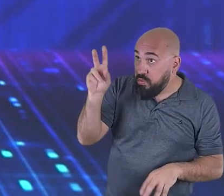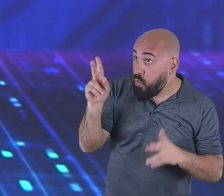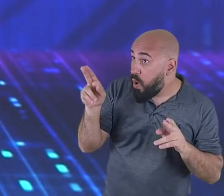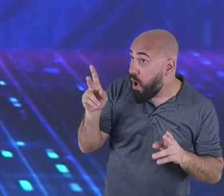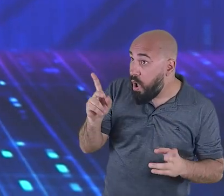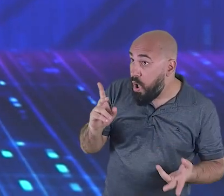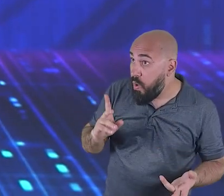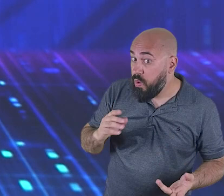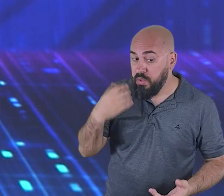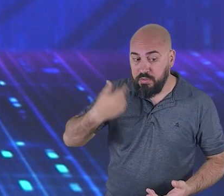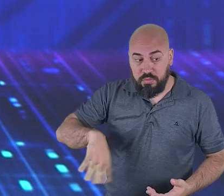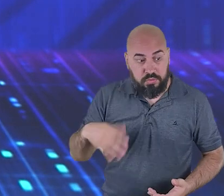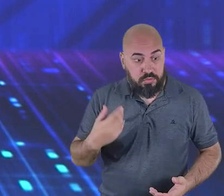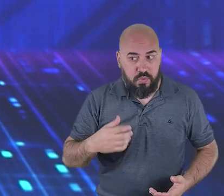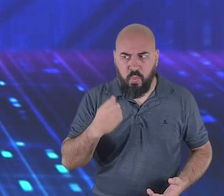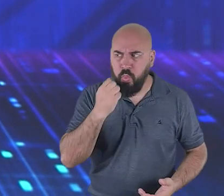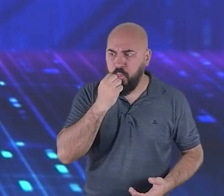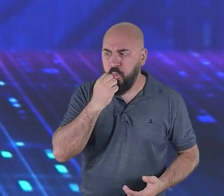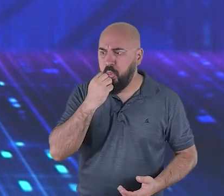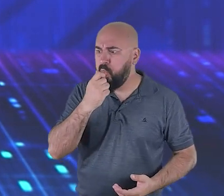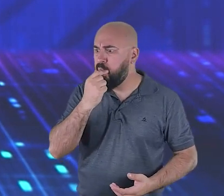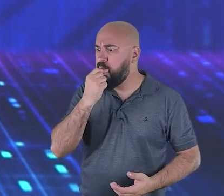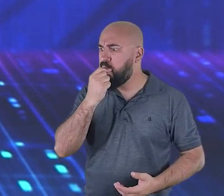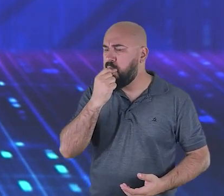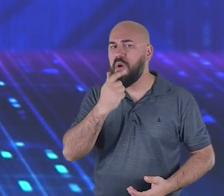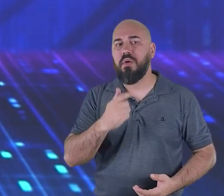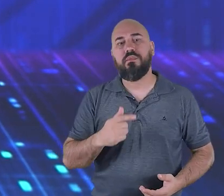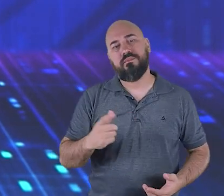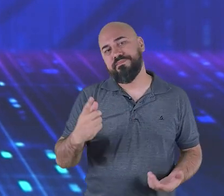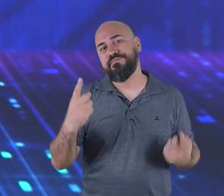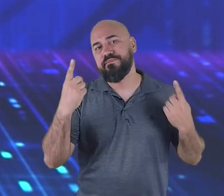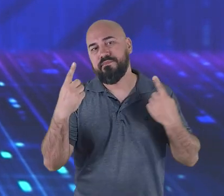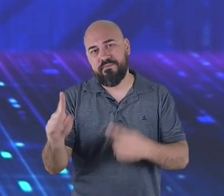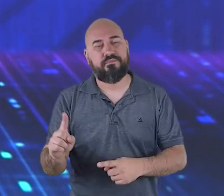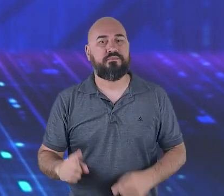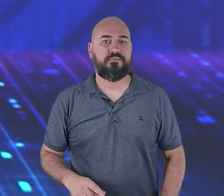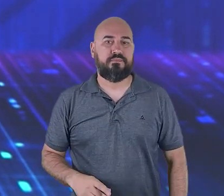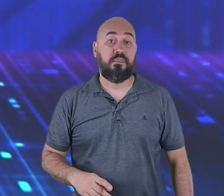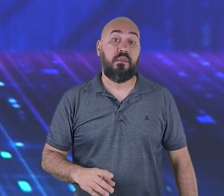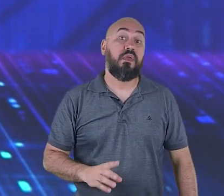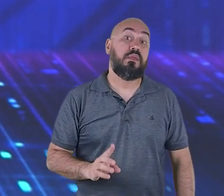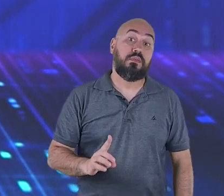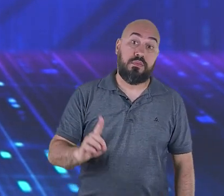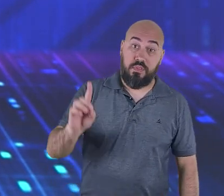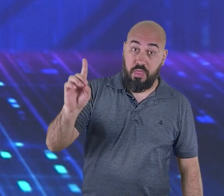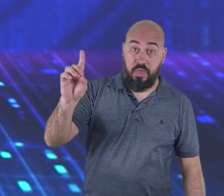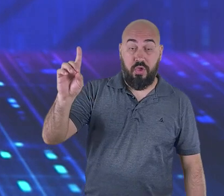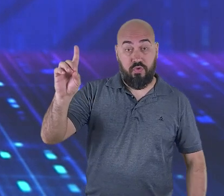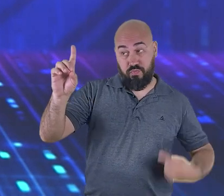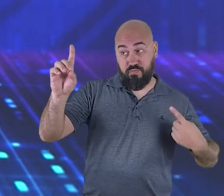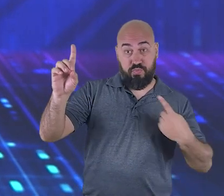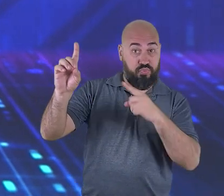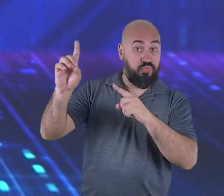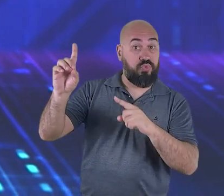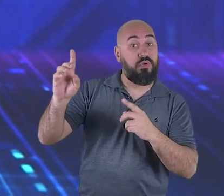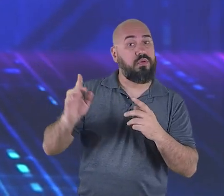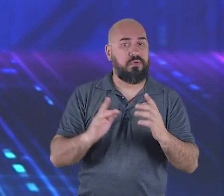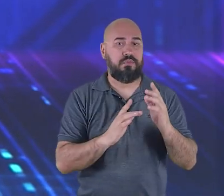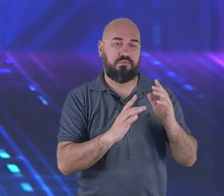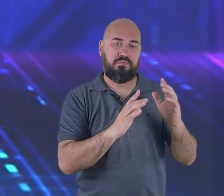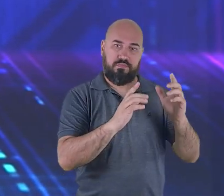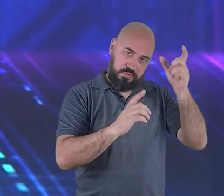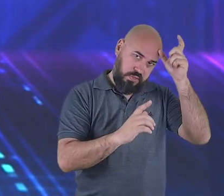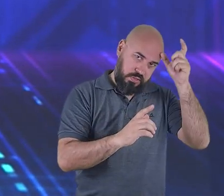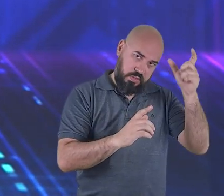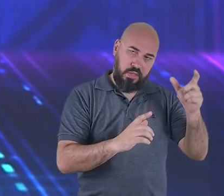na rebelião do céu. Os ataques do diabo quanto ao caráter de Deus foram de duas naturezas. Deus não